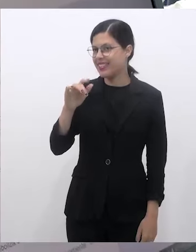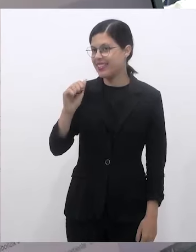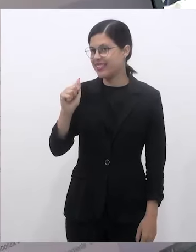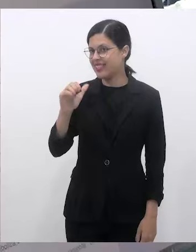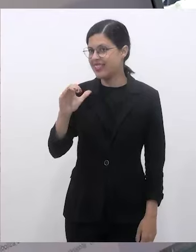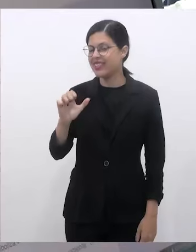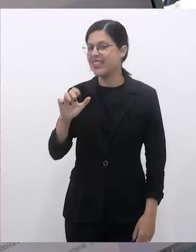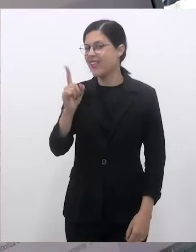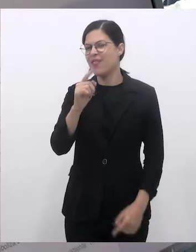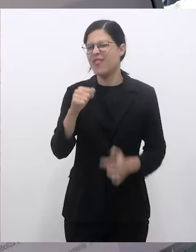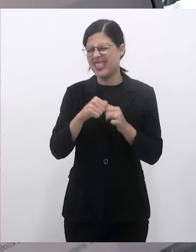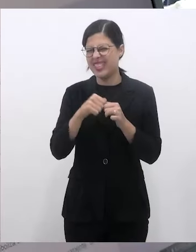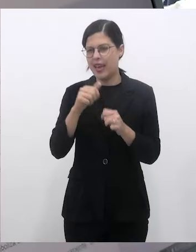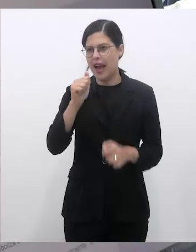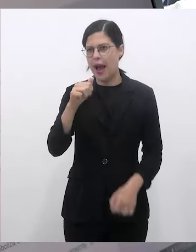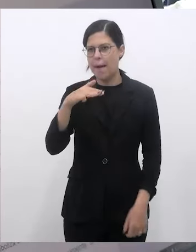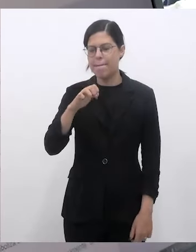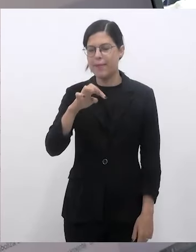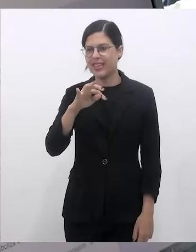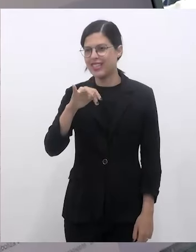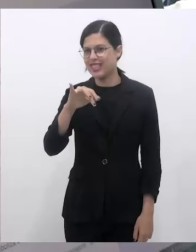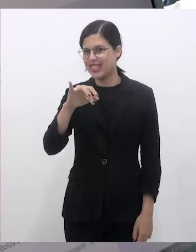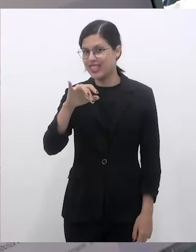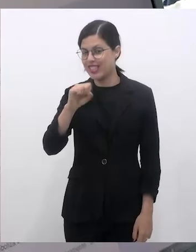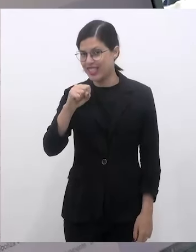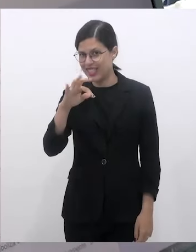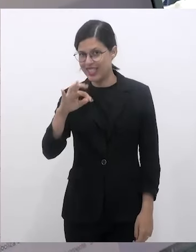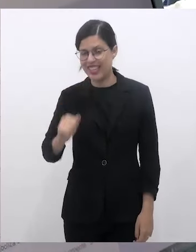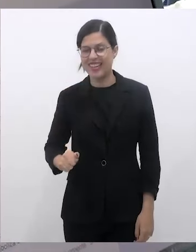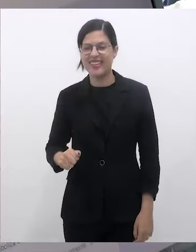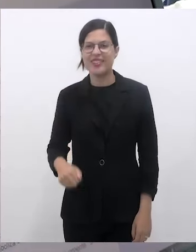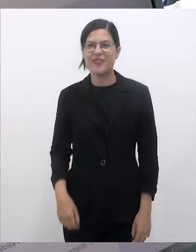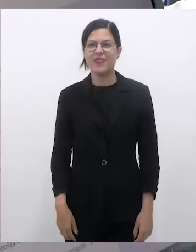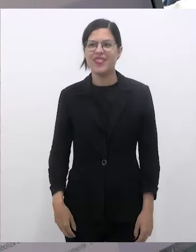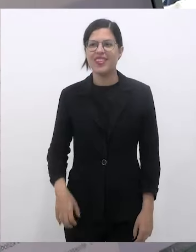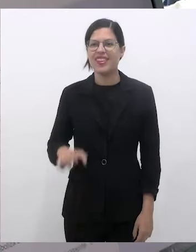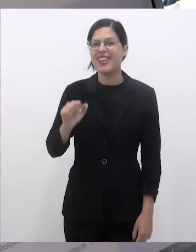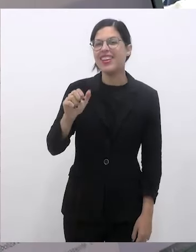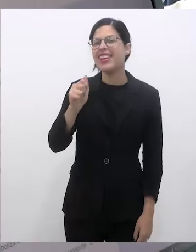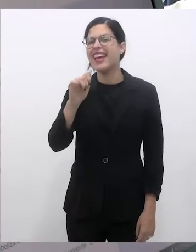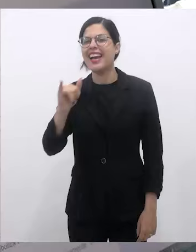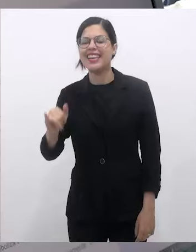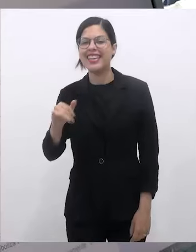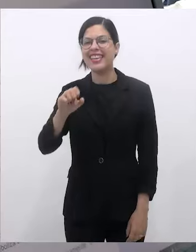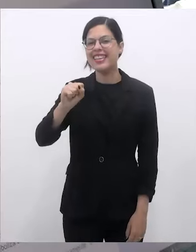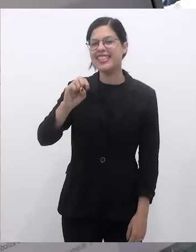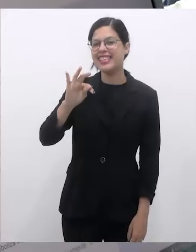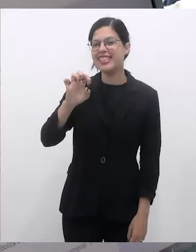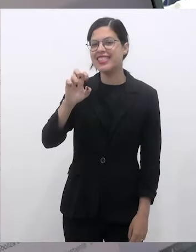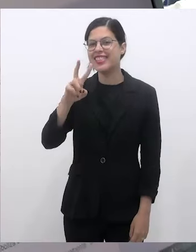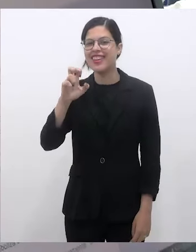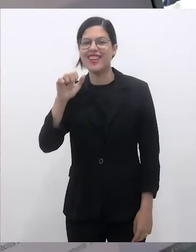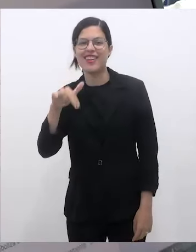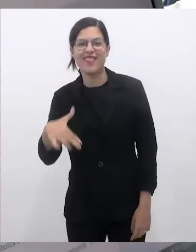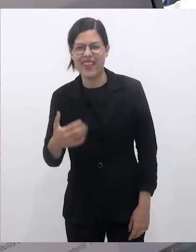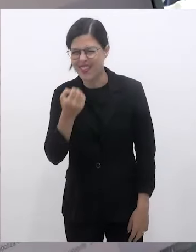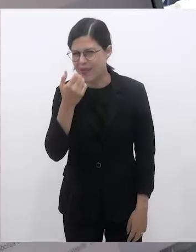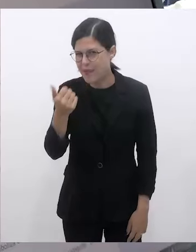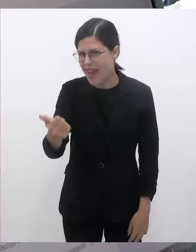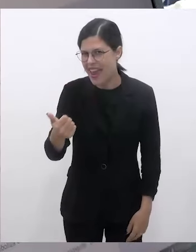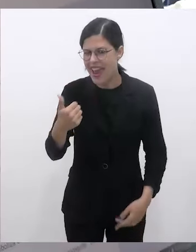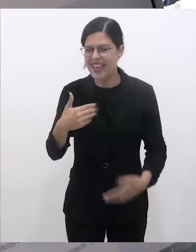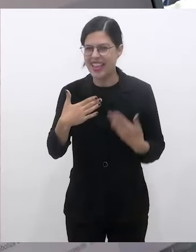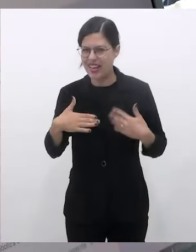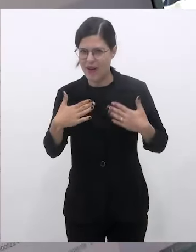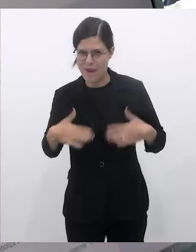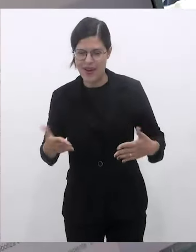a Ametista. E aí, Steven? Tá tranquilo, tá